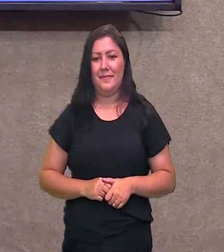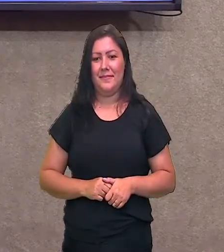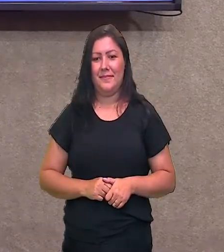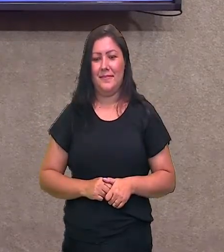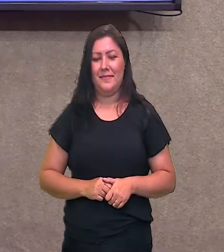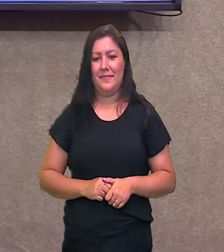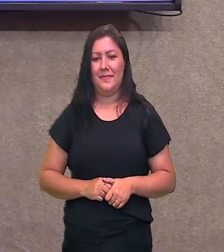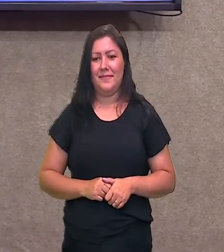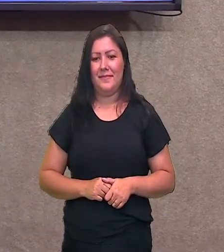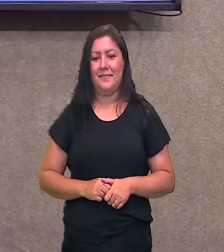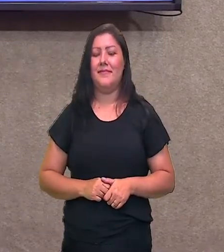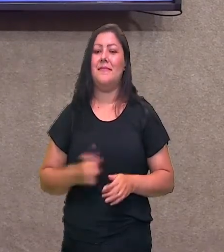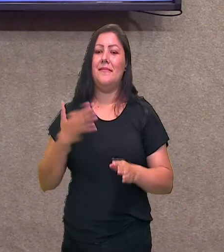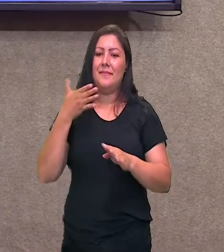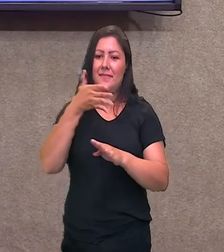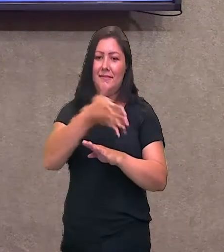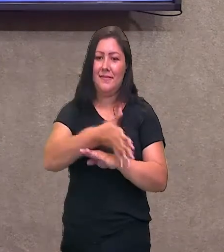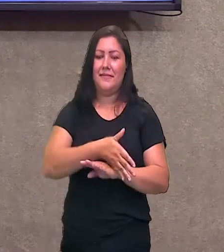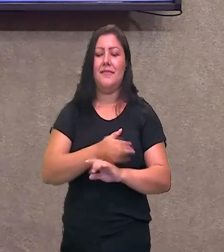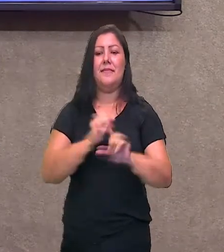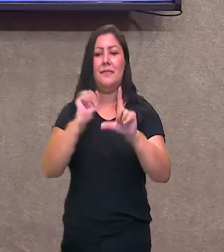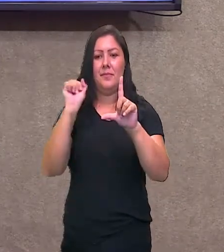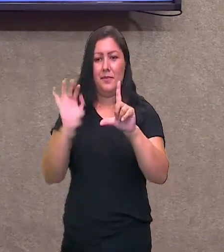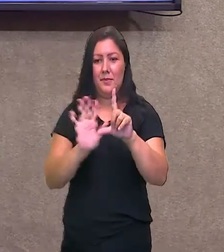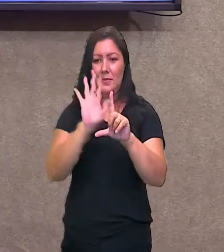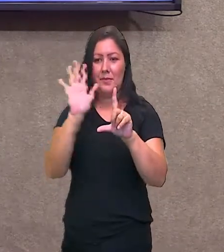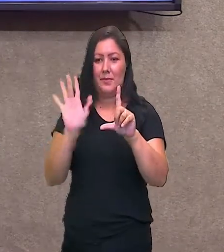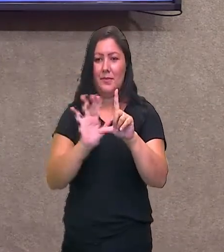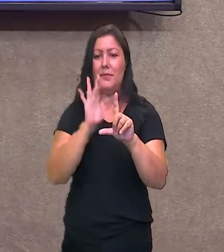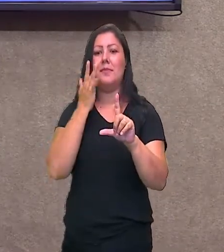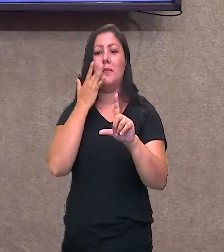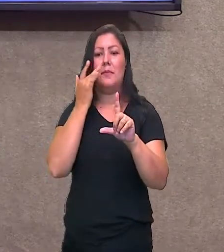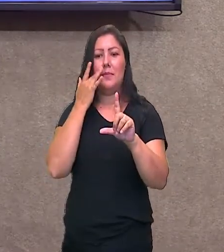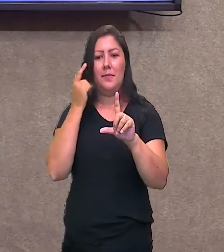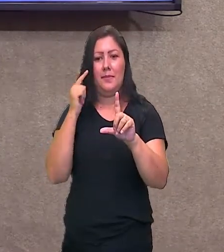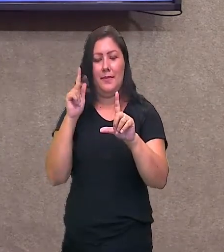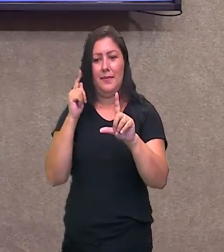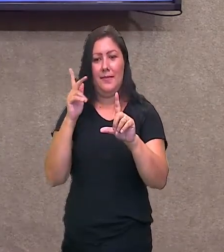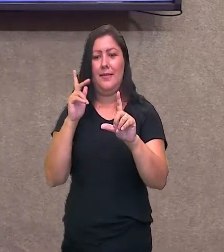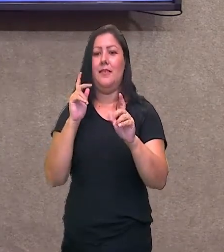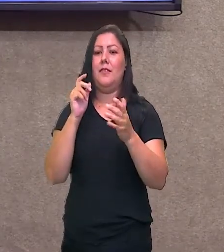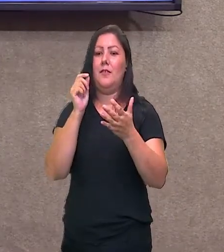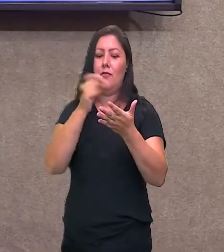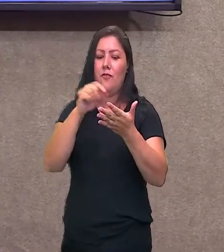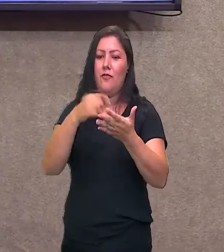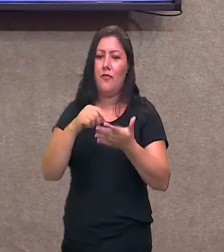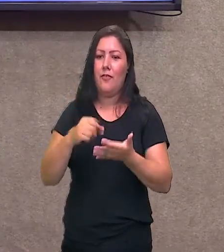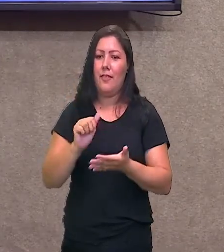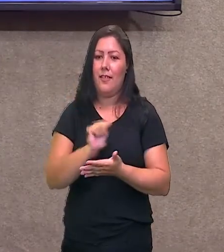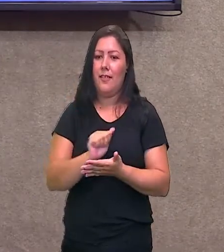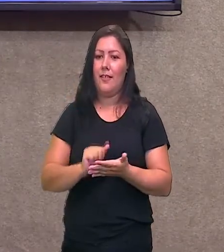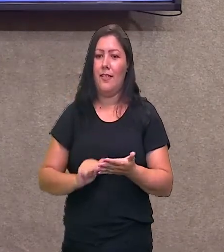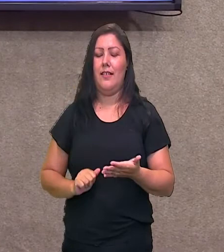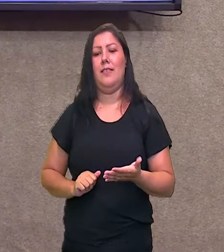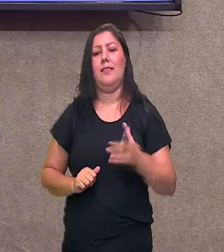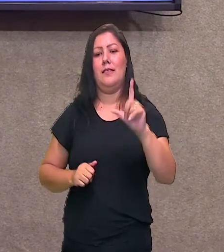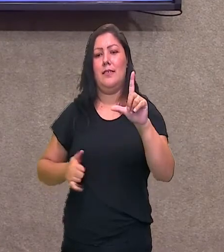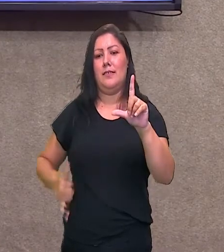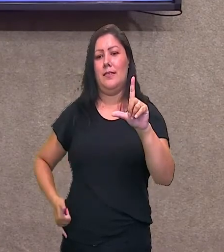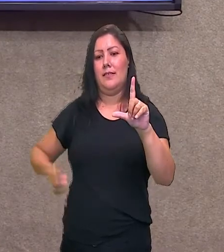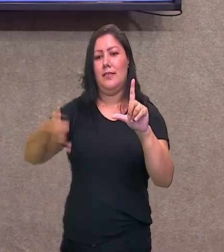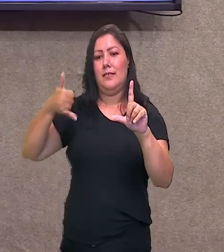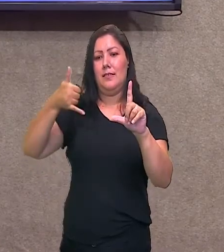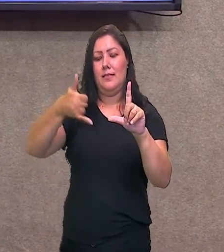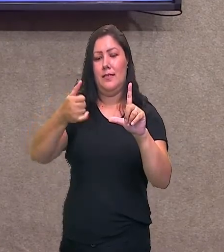Acesse, por favor, a nossa plataforma, faça as atividades. Basta você apontar a câmera do